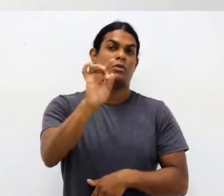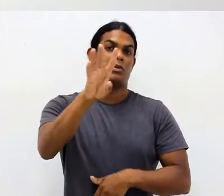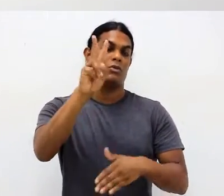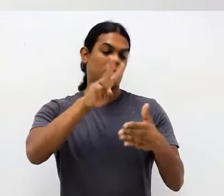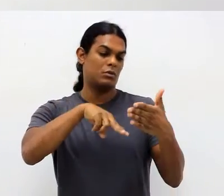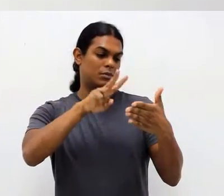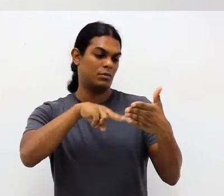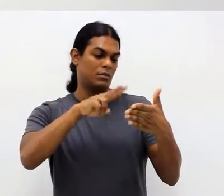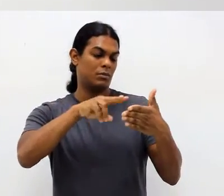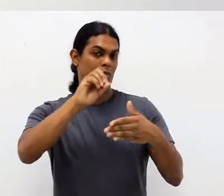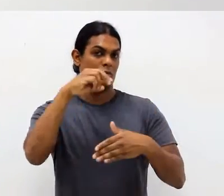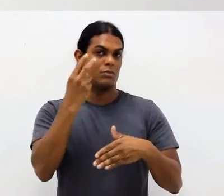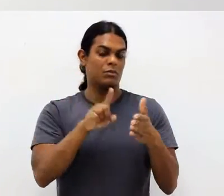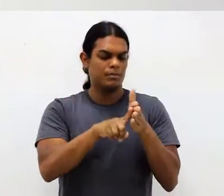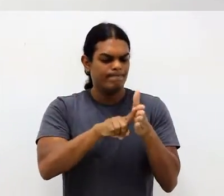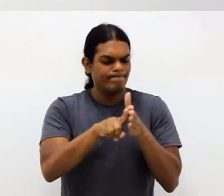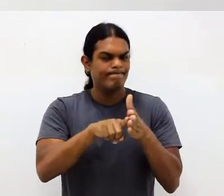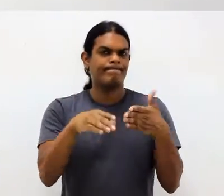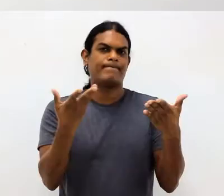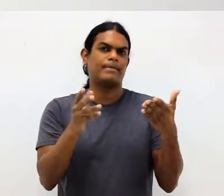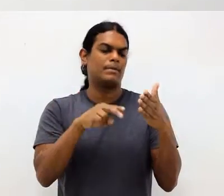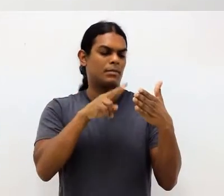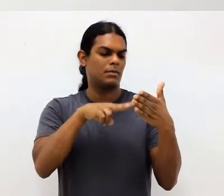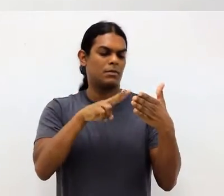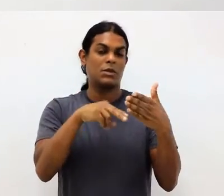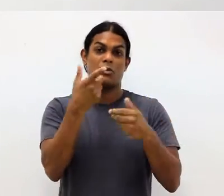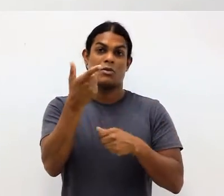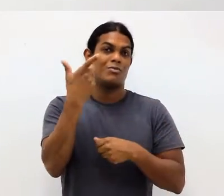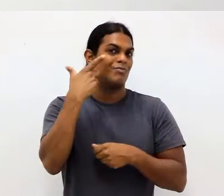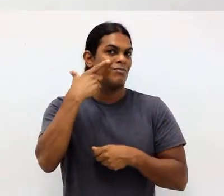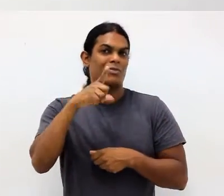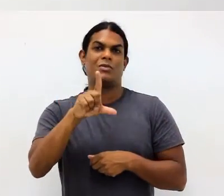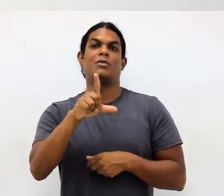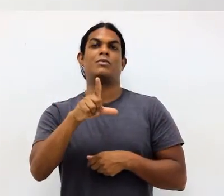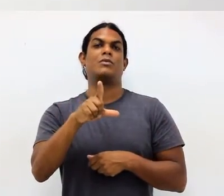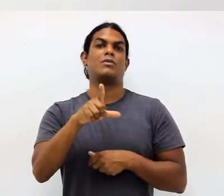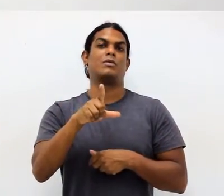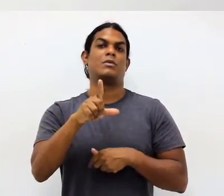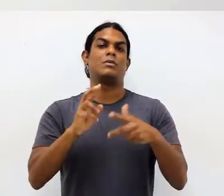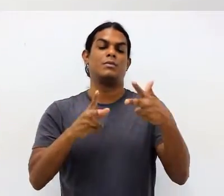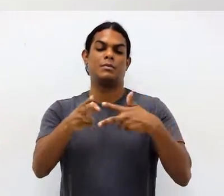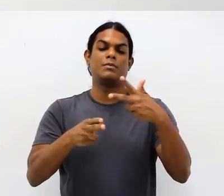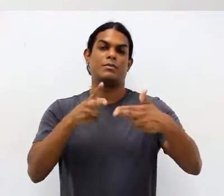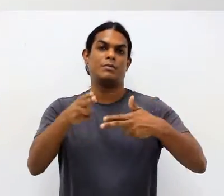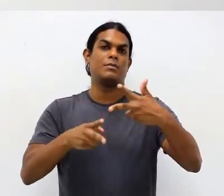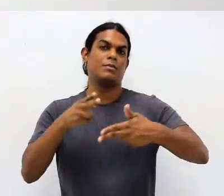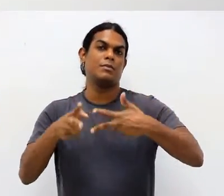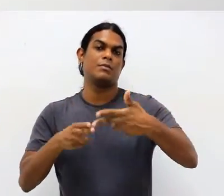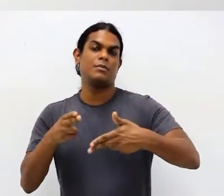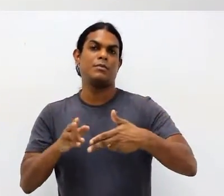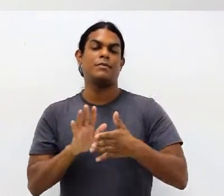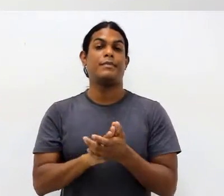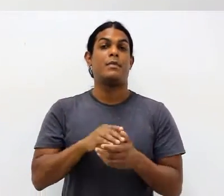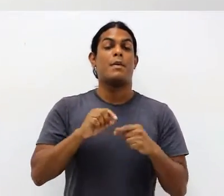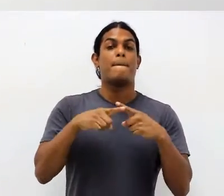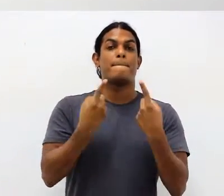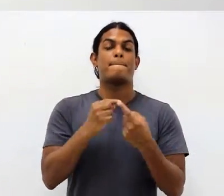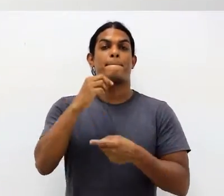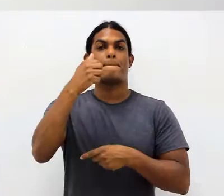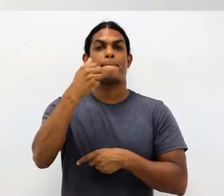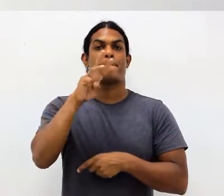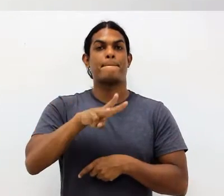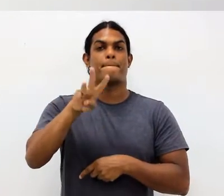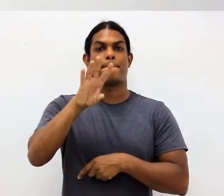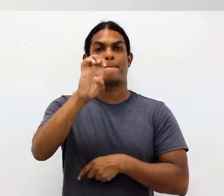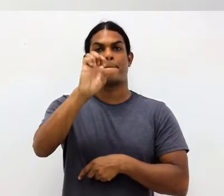um material que é produzido por alguém e não tem a possibilidade de alterá-lo. Na Web 2.0 a gente vai ter uma característica